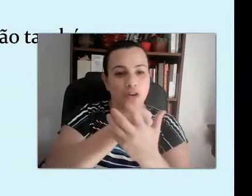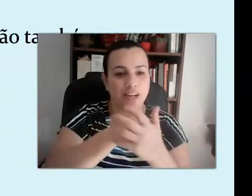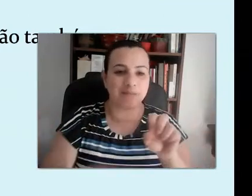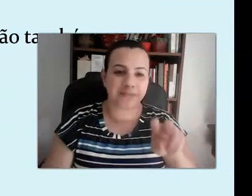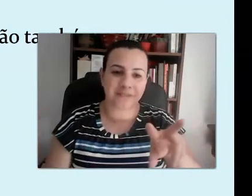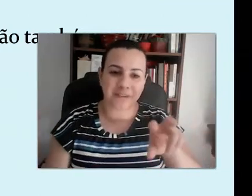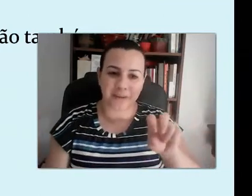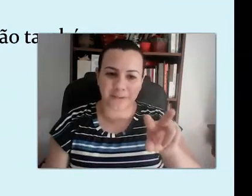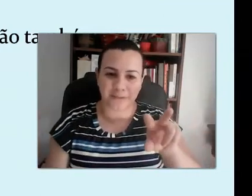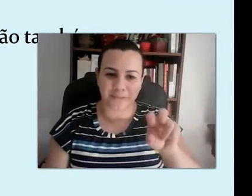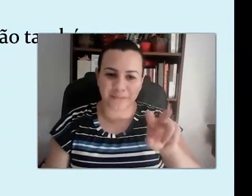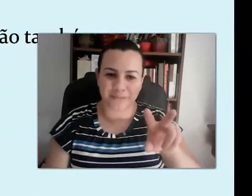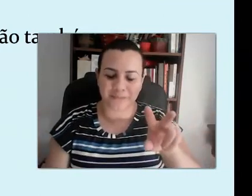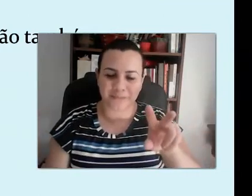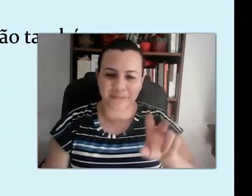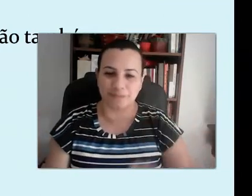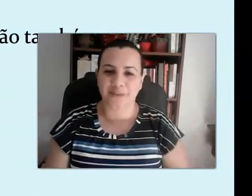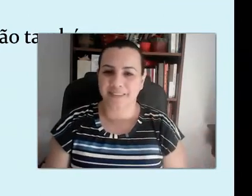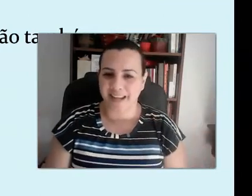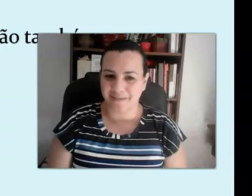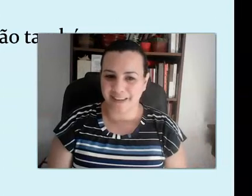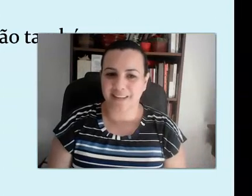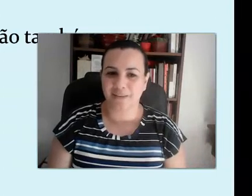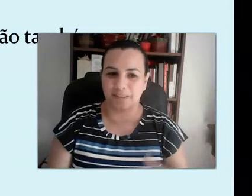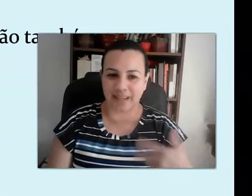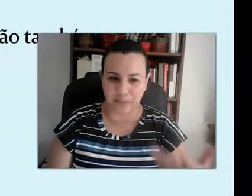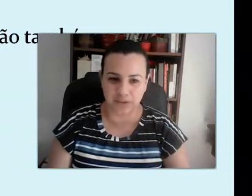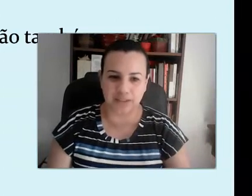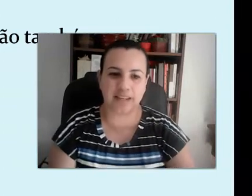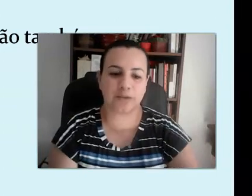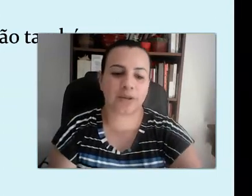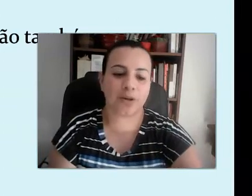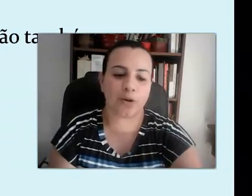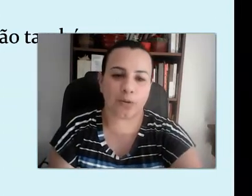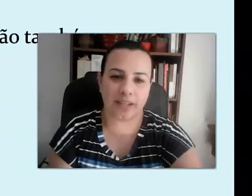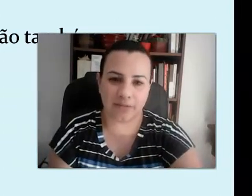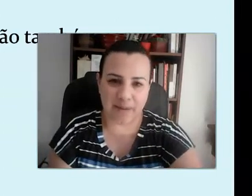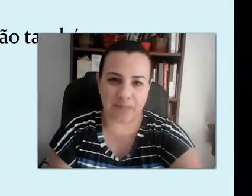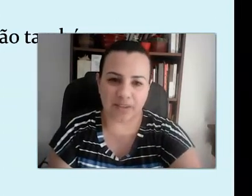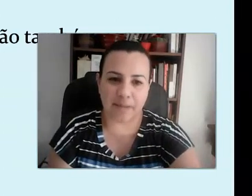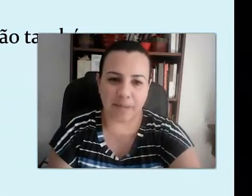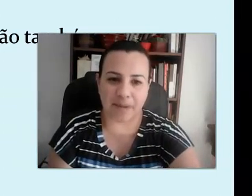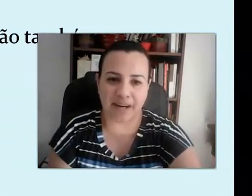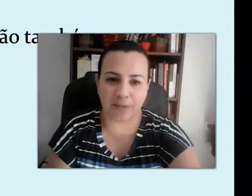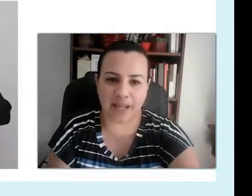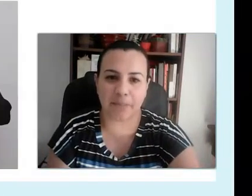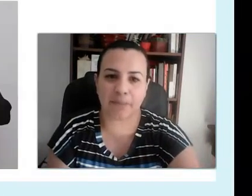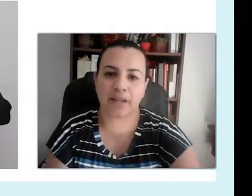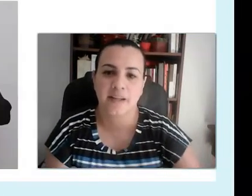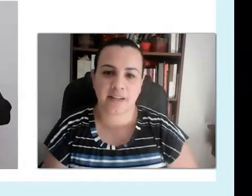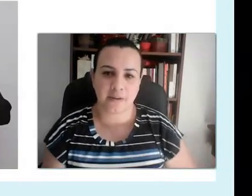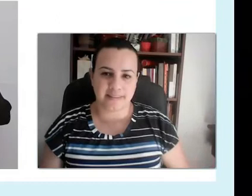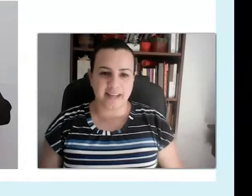de coronavírus. Conseguem ver que eu estou sempre utilizando os advérbios de tempo para marcar o